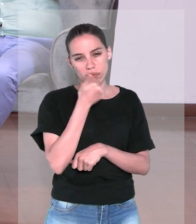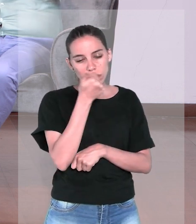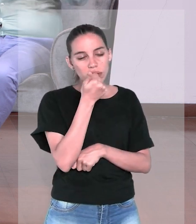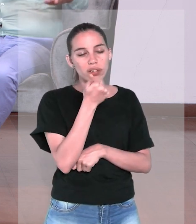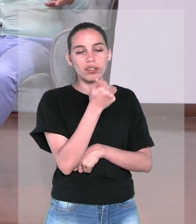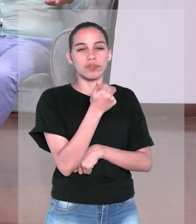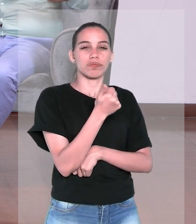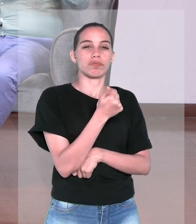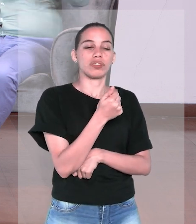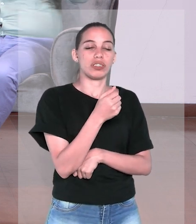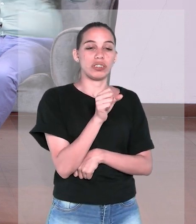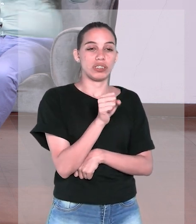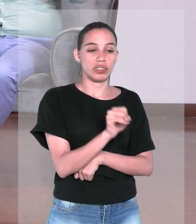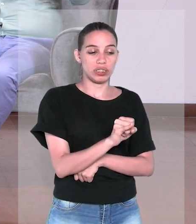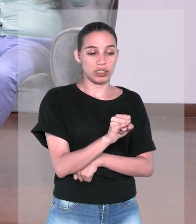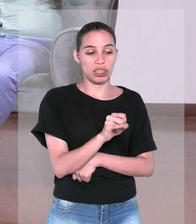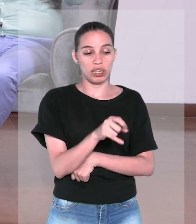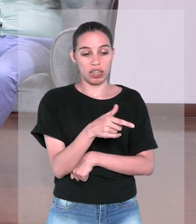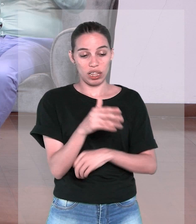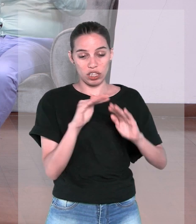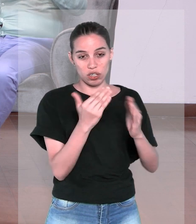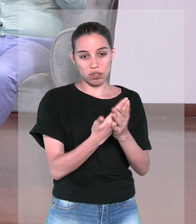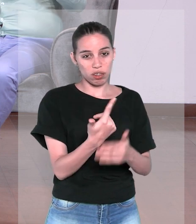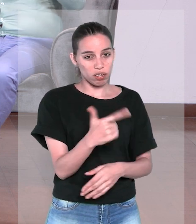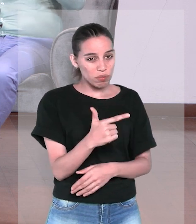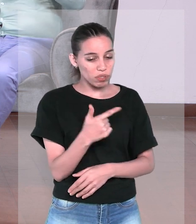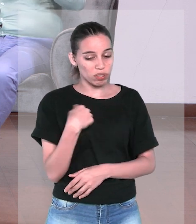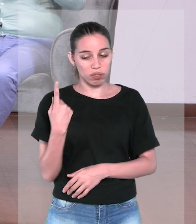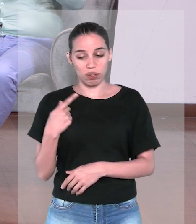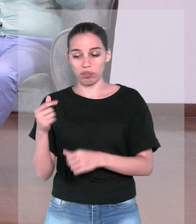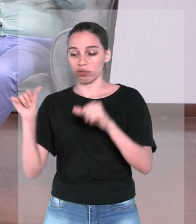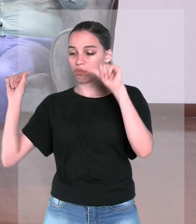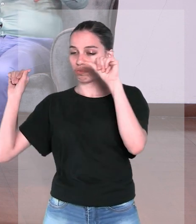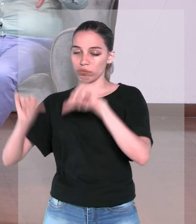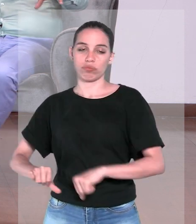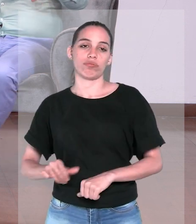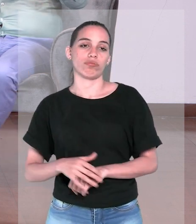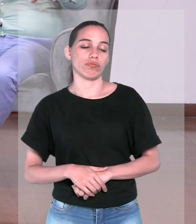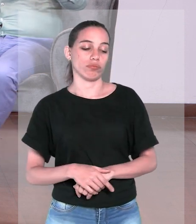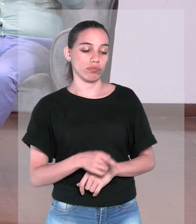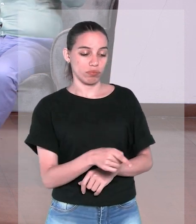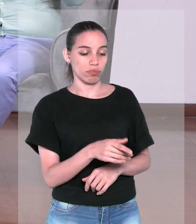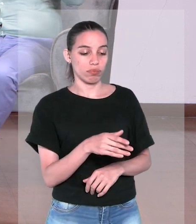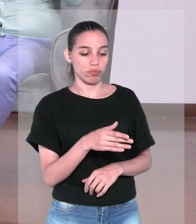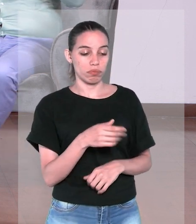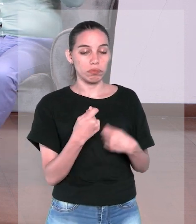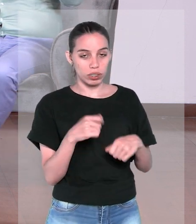escola disciplinar. Eu não sou favorável a uma escola disciplinar. Eu acredito que nós